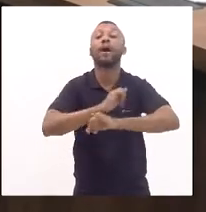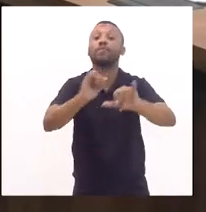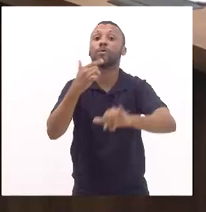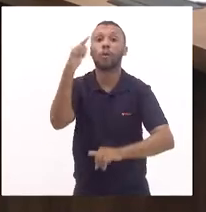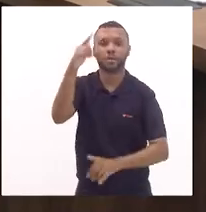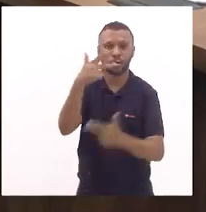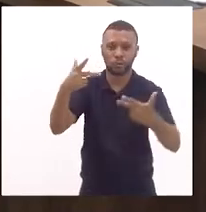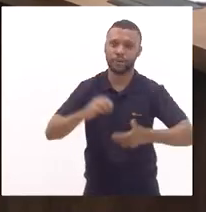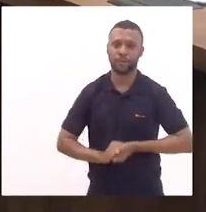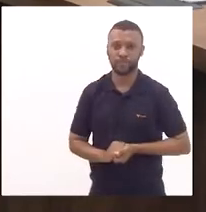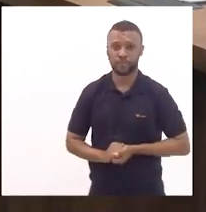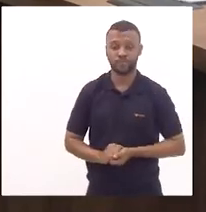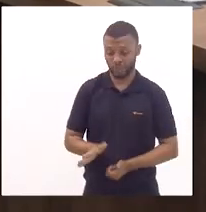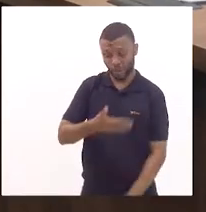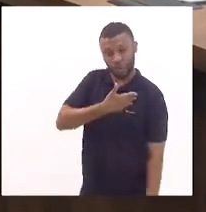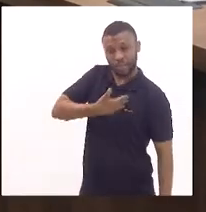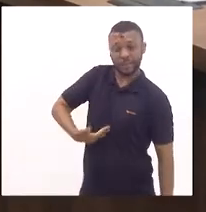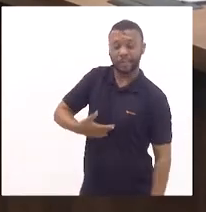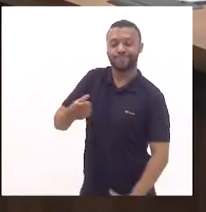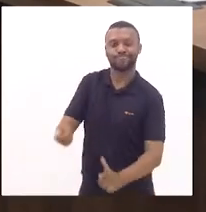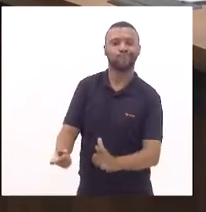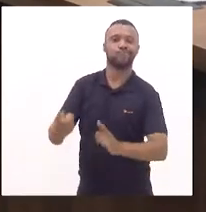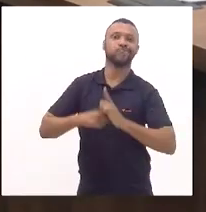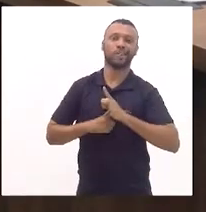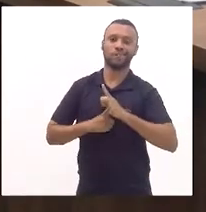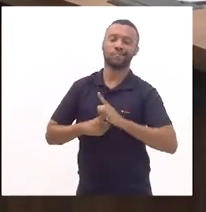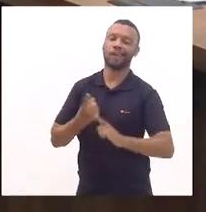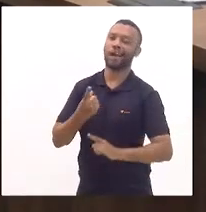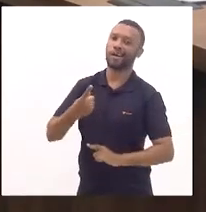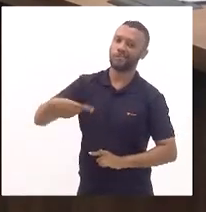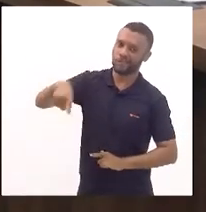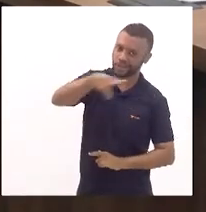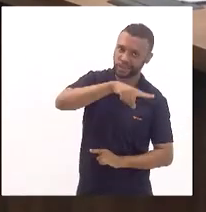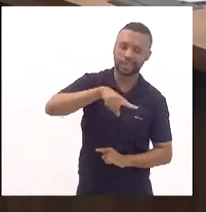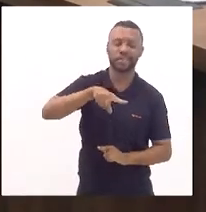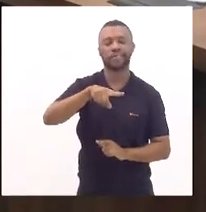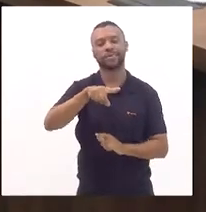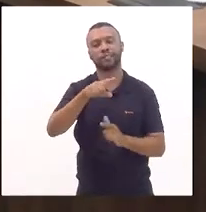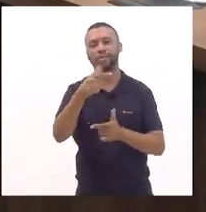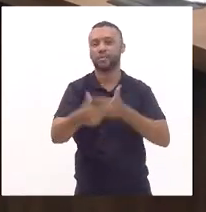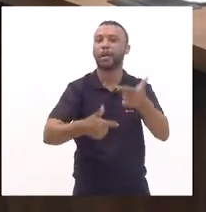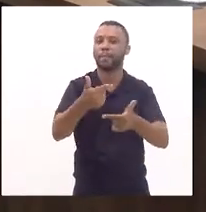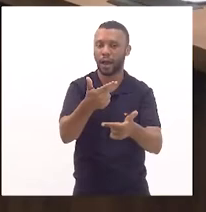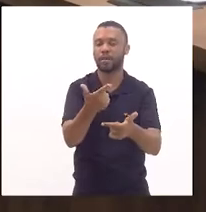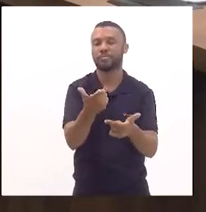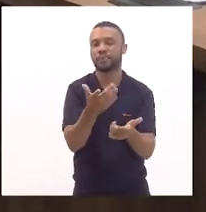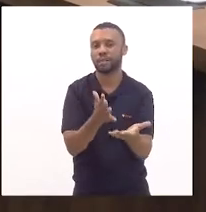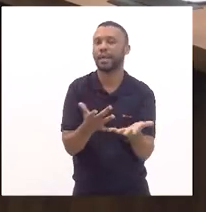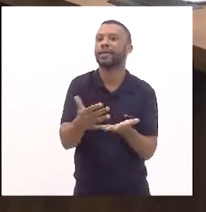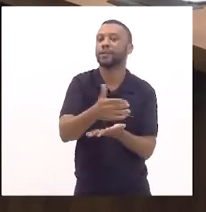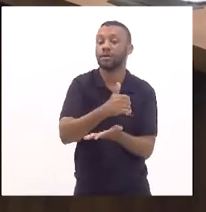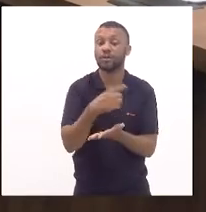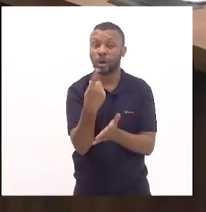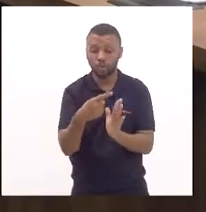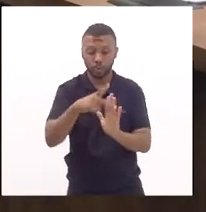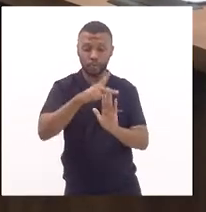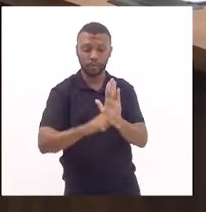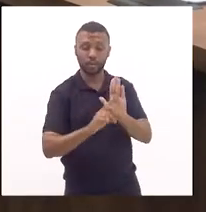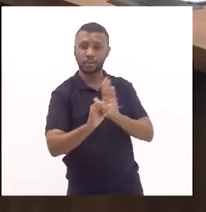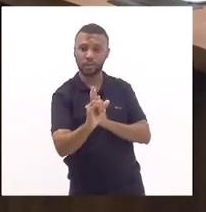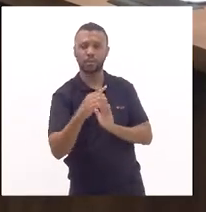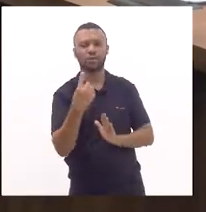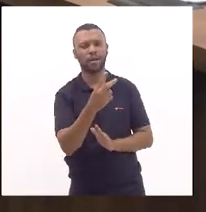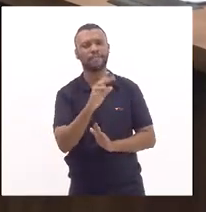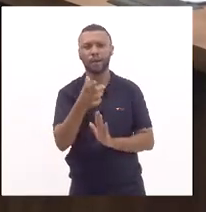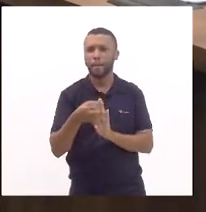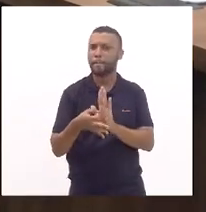o Estado vai dever essa aos catadores, aos reciclados. Nós, com esses projetos, vamos